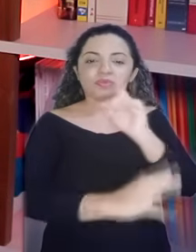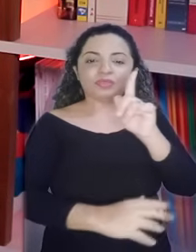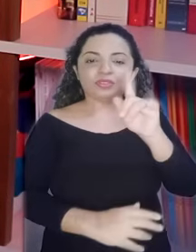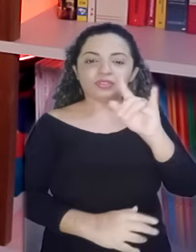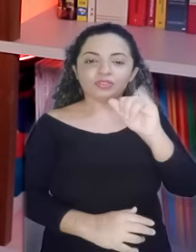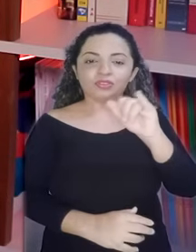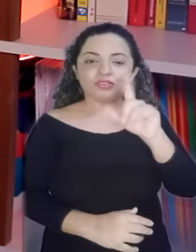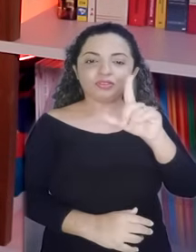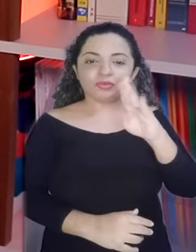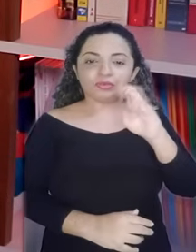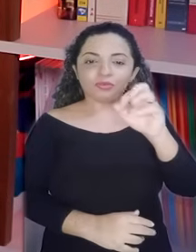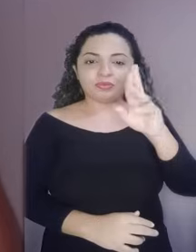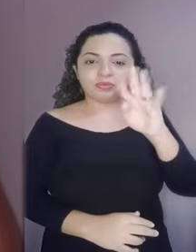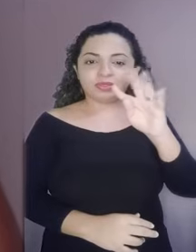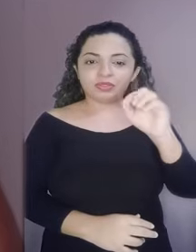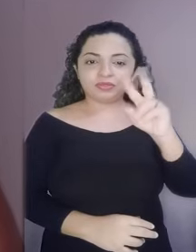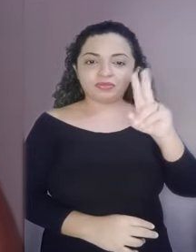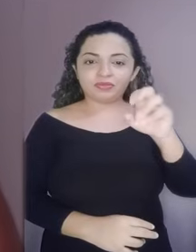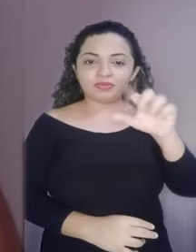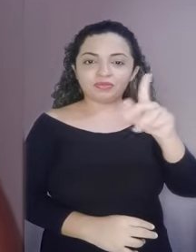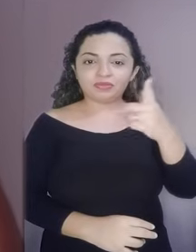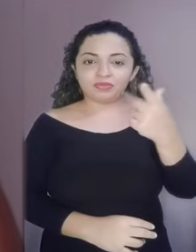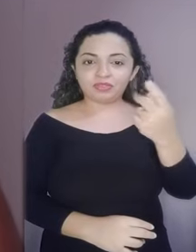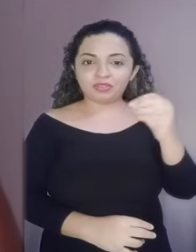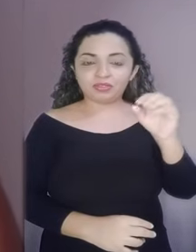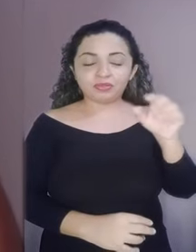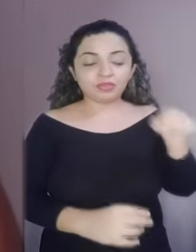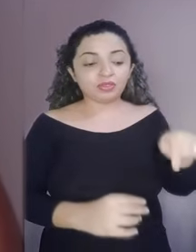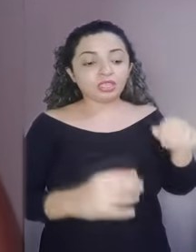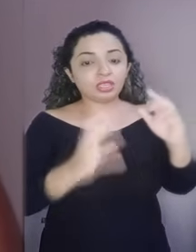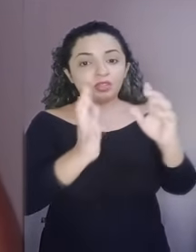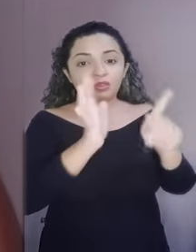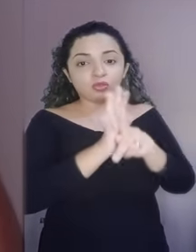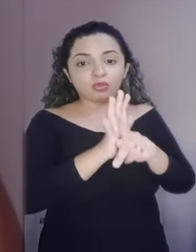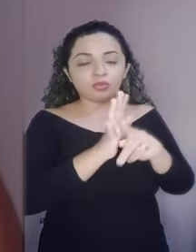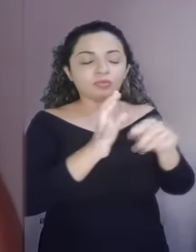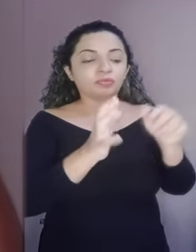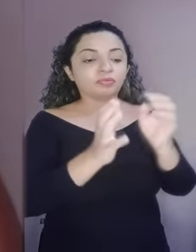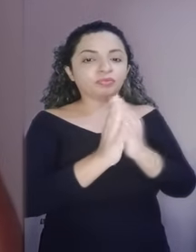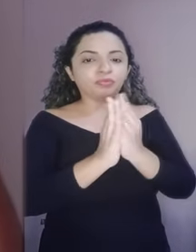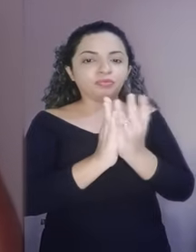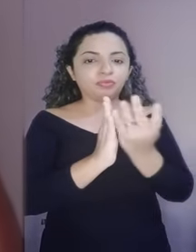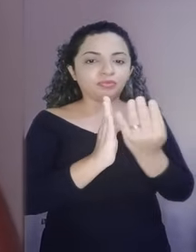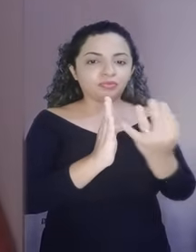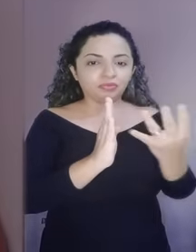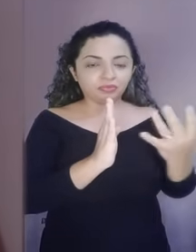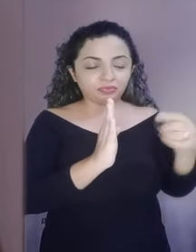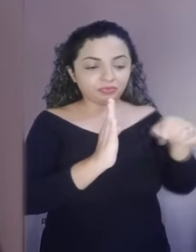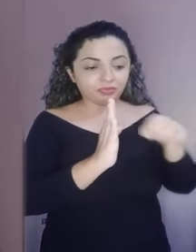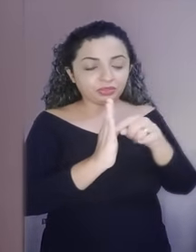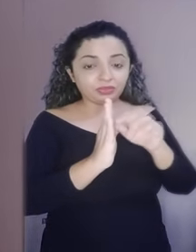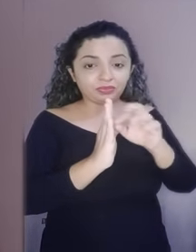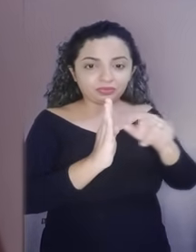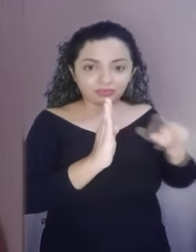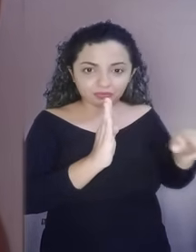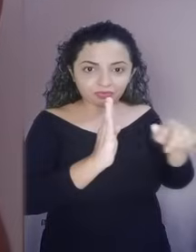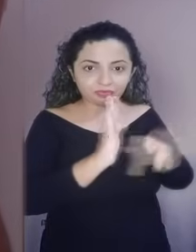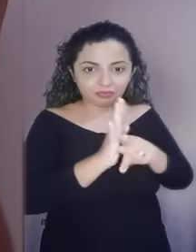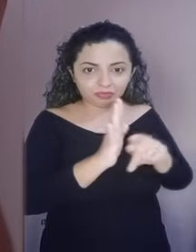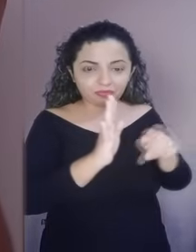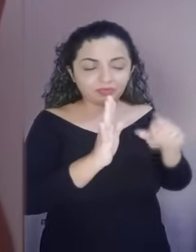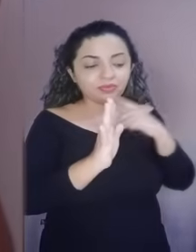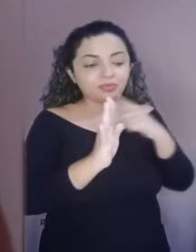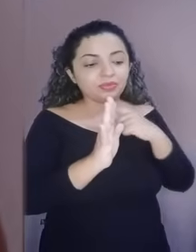Cidade, que saiu pela Zahra, que faz parte da coleção Antropologia Social, fundada pelo próprio Gilberto Velho em parceria